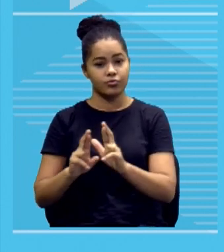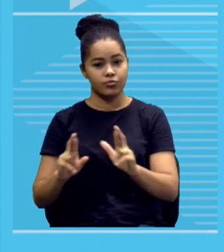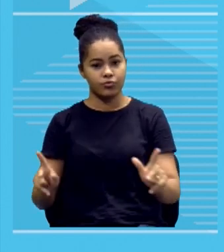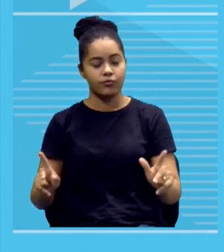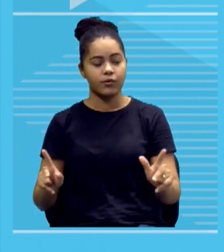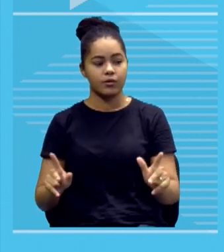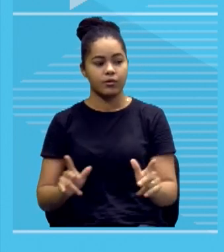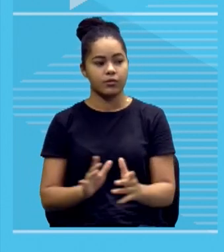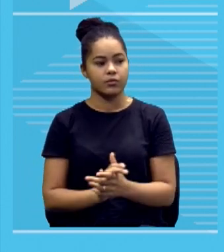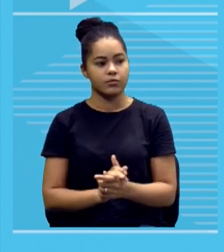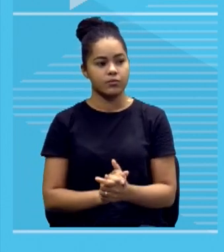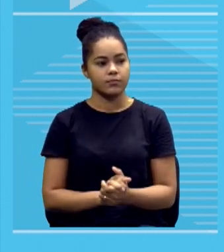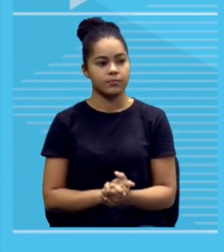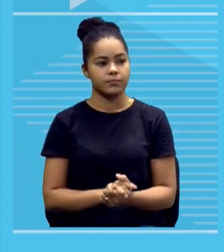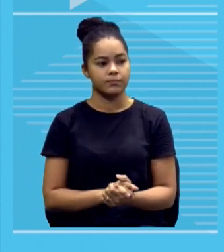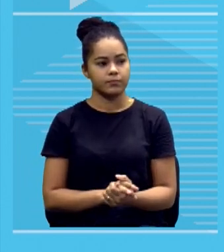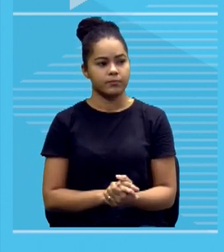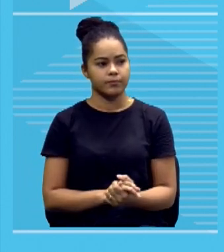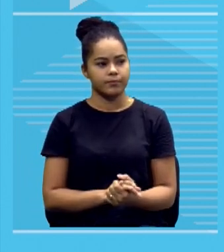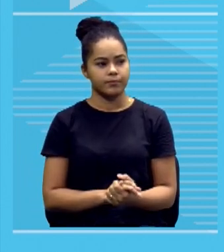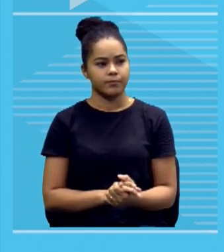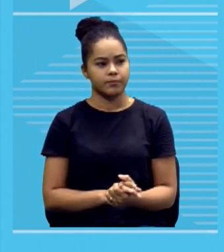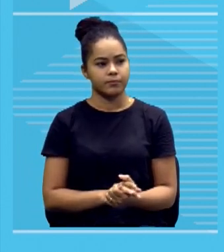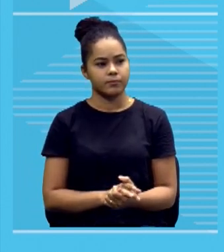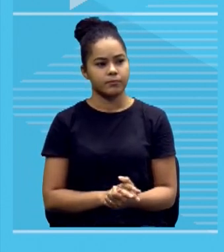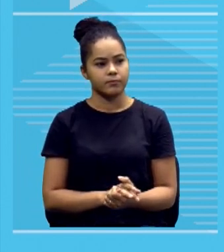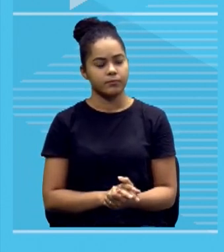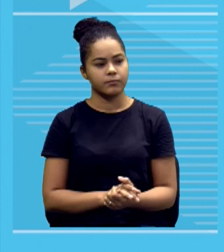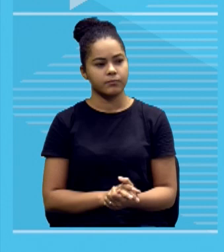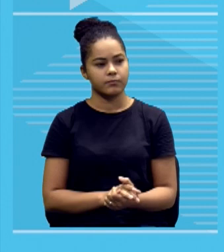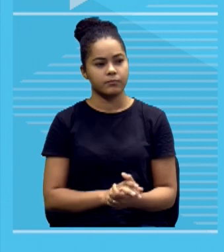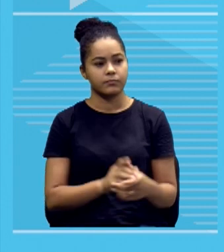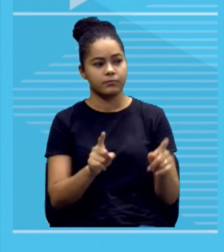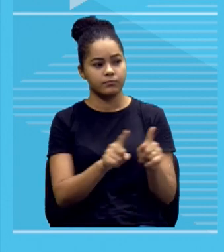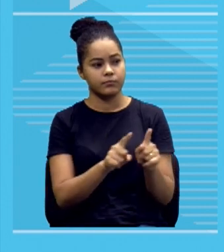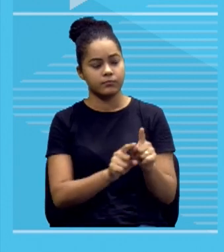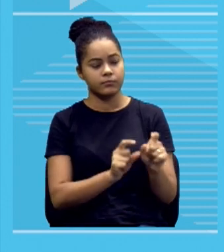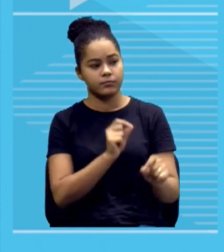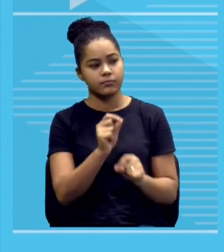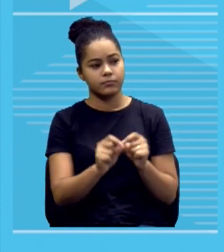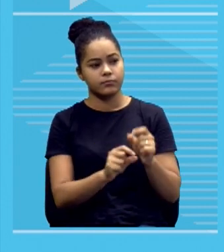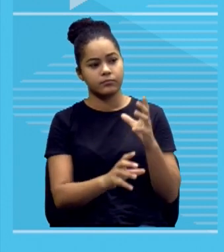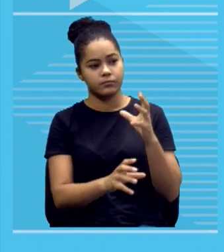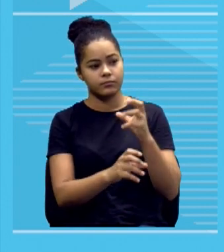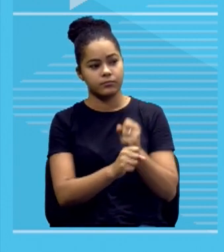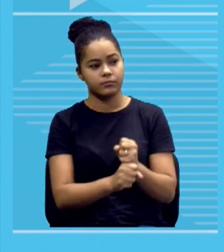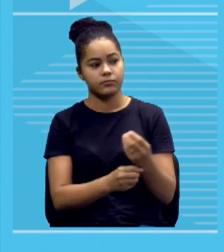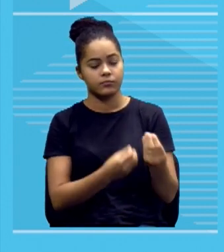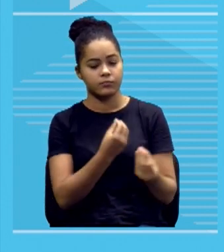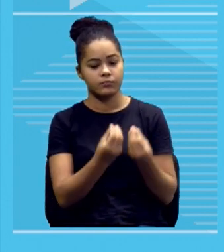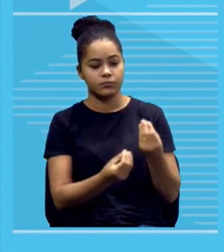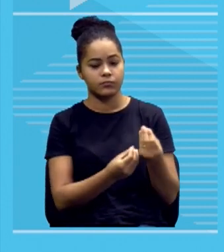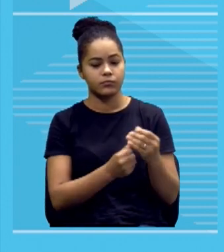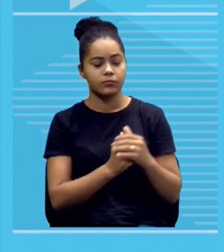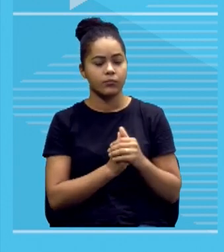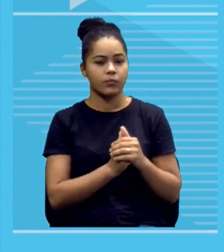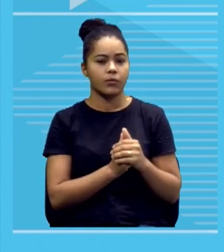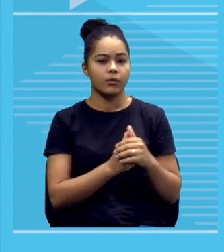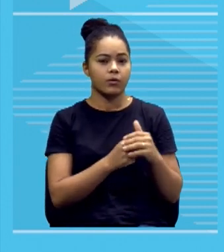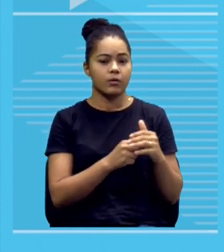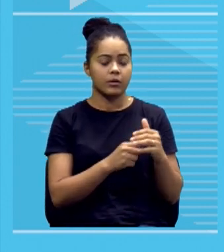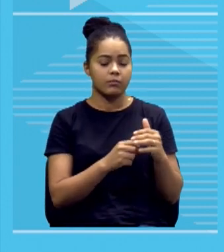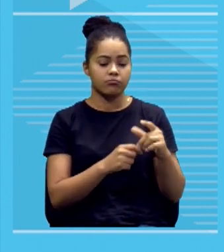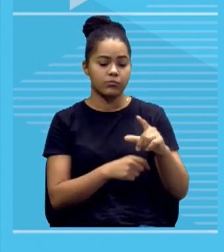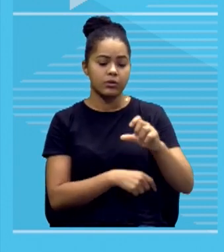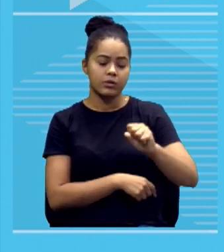potência útil entre os dois terminais do receptor. E é também chamada de tensão de saída, ou seja, é a